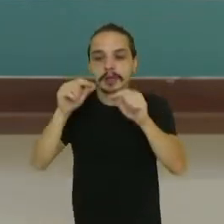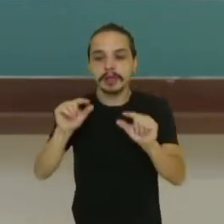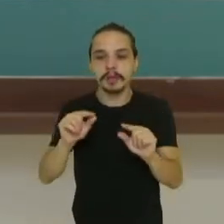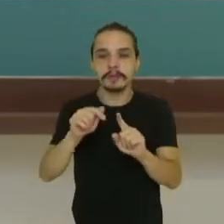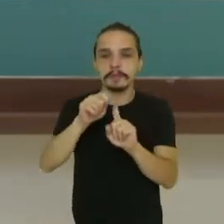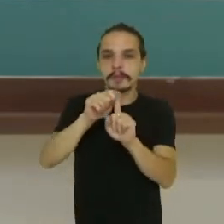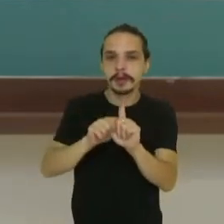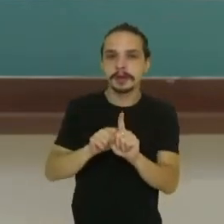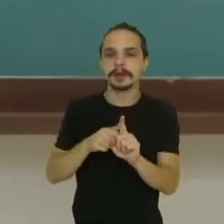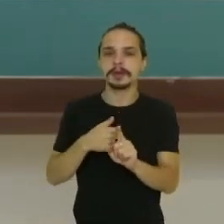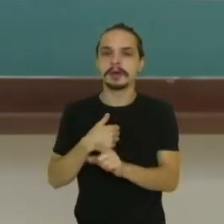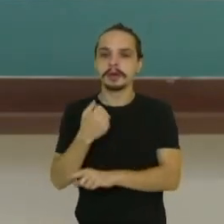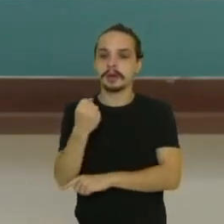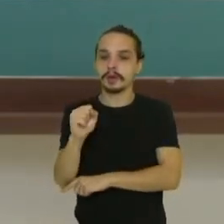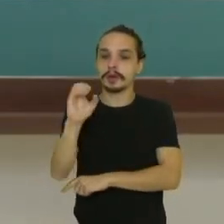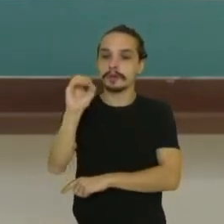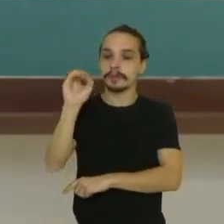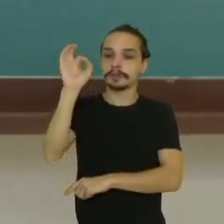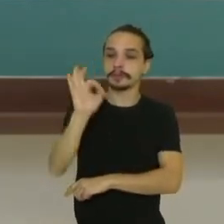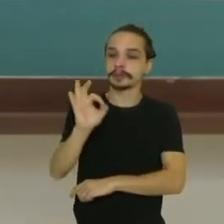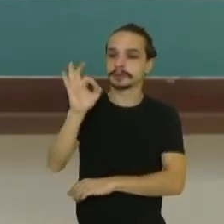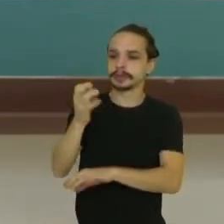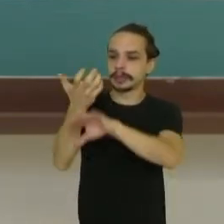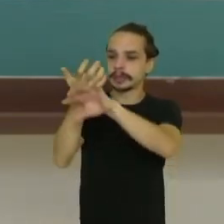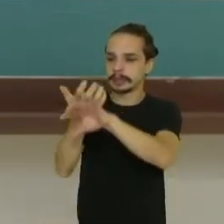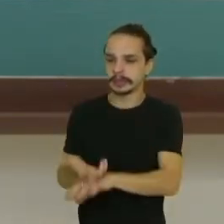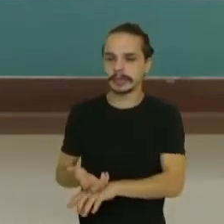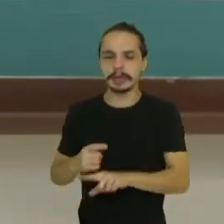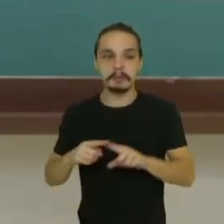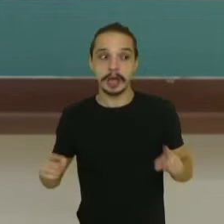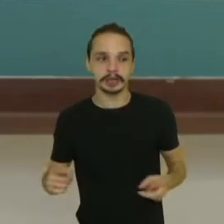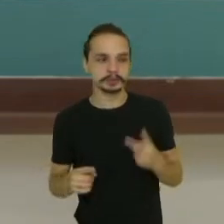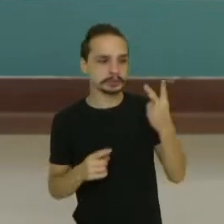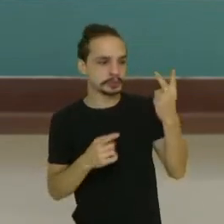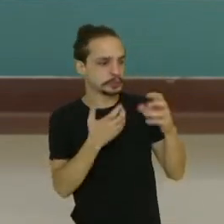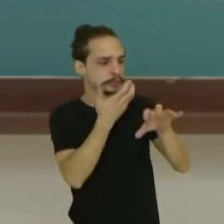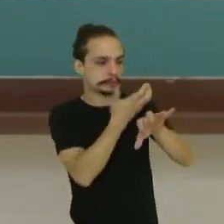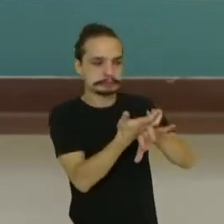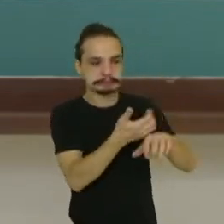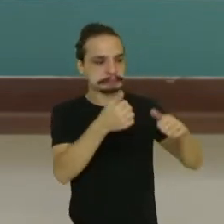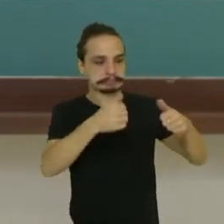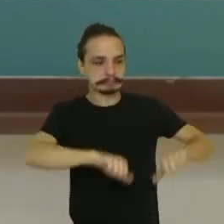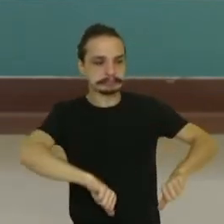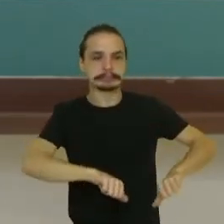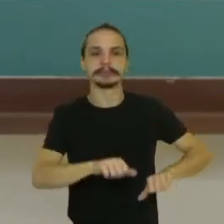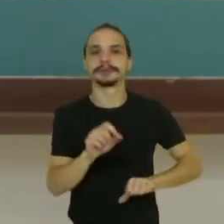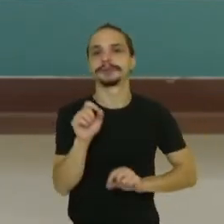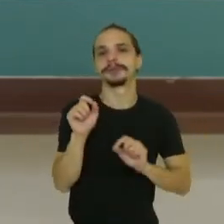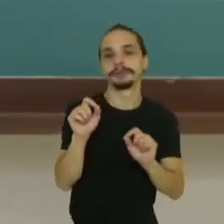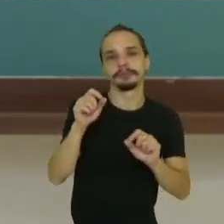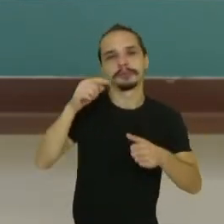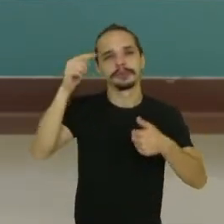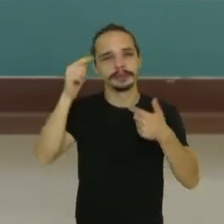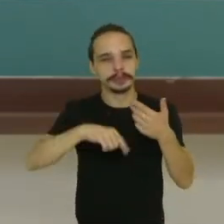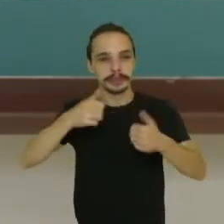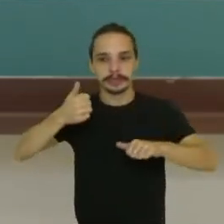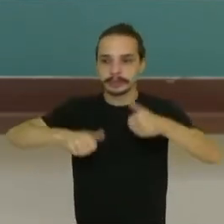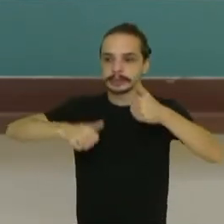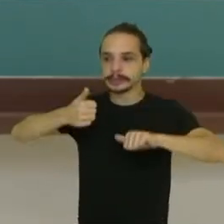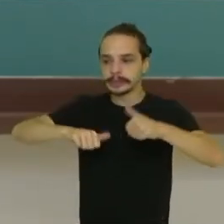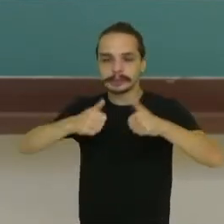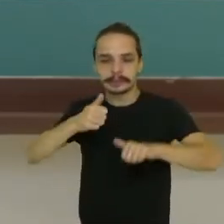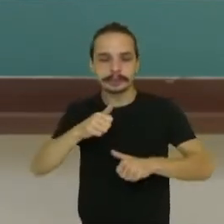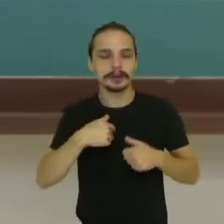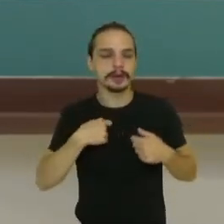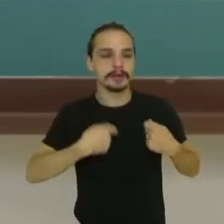nem oitenta por cento das disciplinas mas tivemos duas disciplinas que o meu desempenho caiu então é necessário que